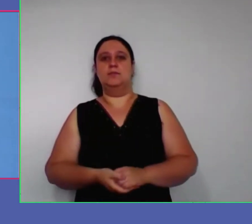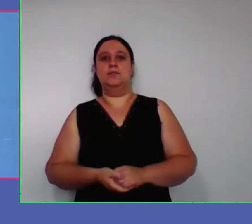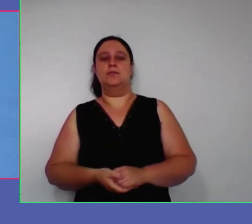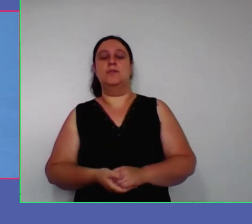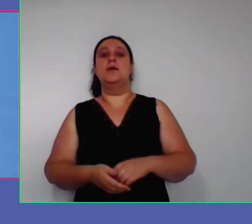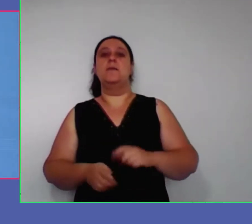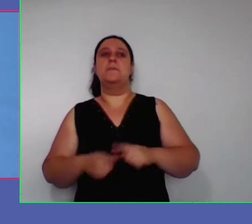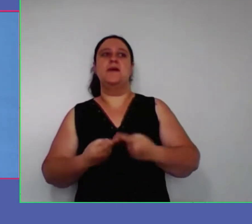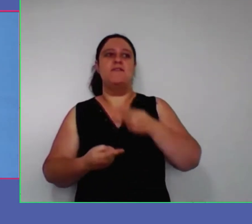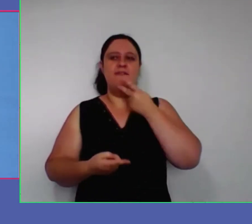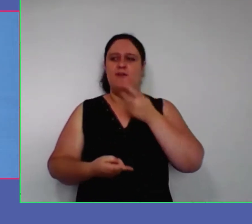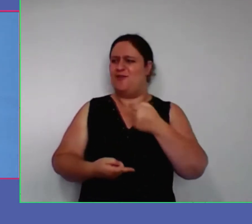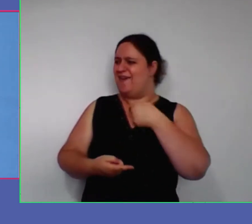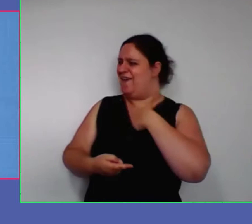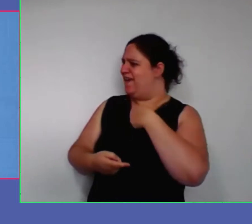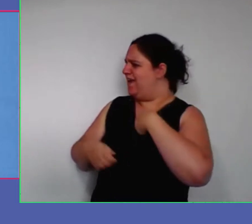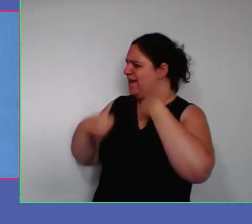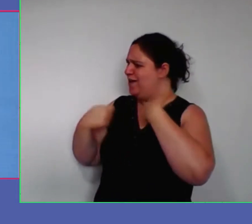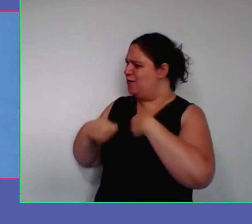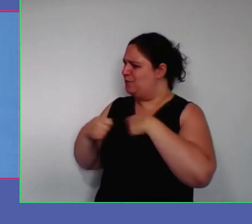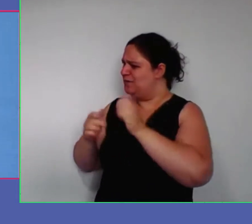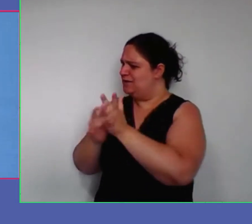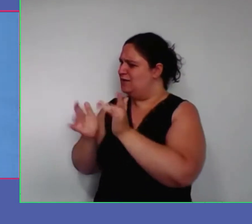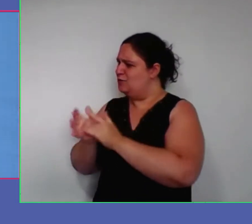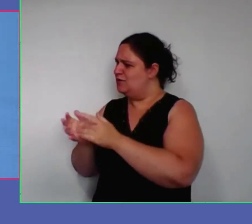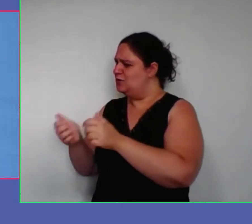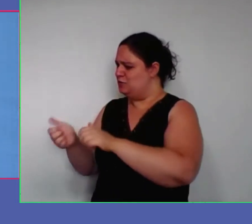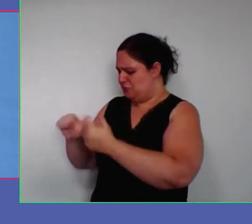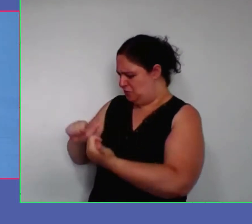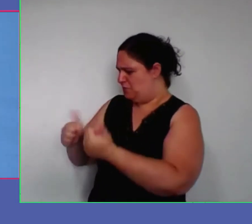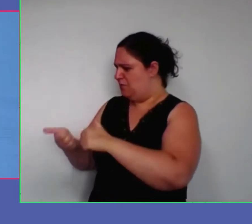ser batizado por ti, e tu vens a mim?